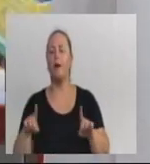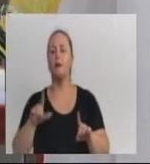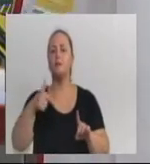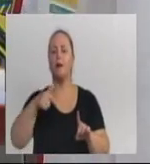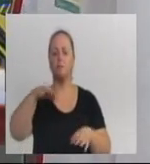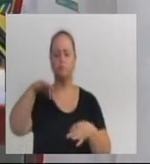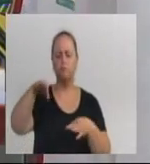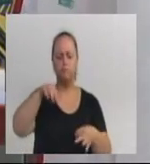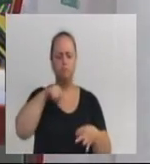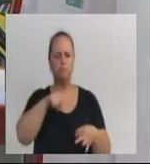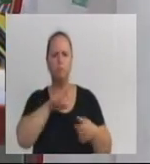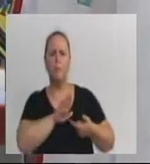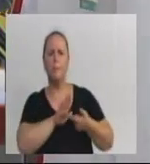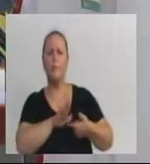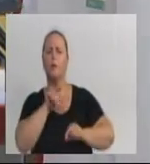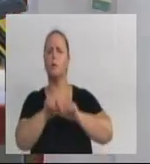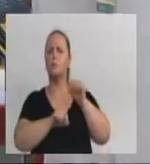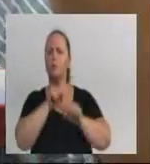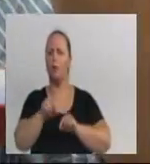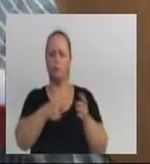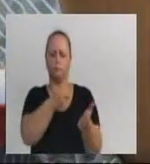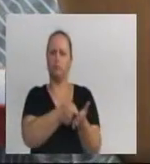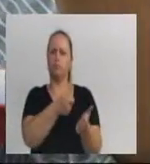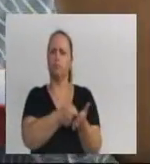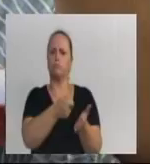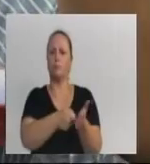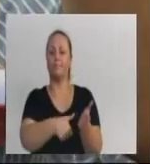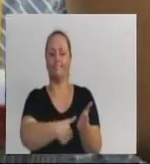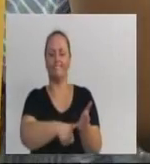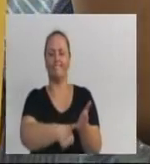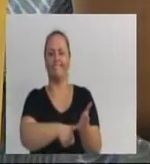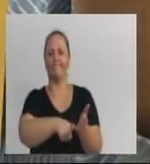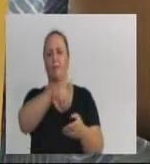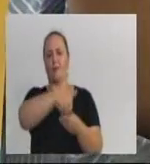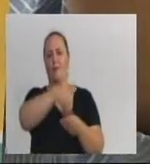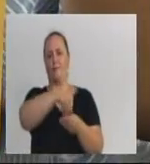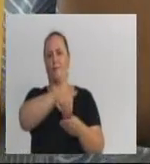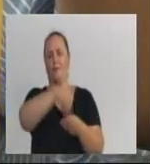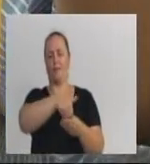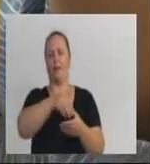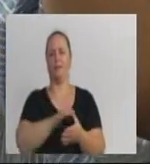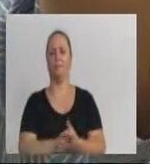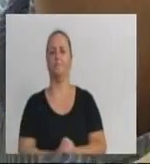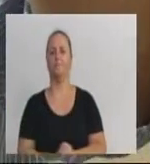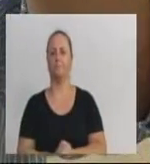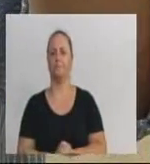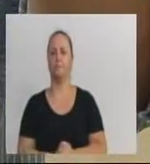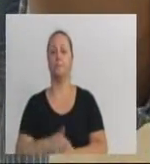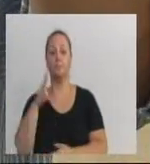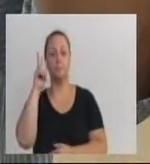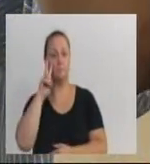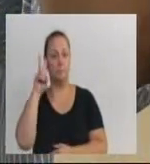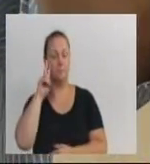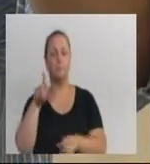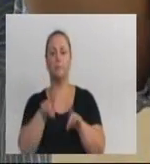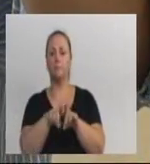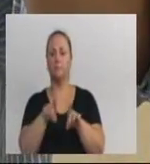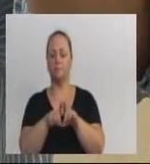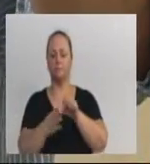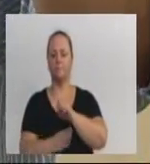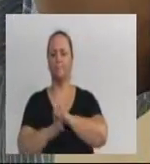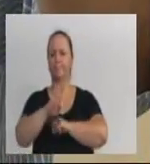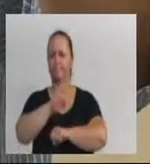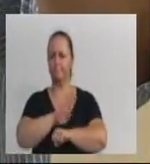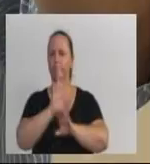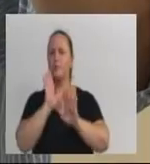da obrigatoriedade de realizar o recadastramento eleitoral. E lembrando, e o vereador Zeca e outros vereadores já trouxeram temas,